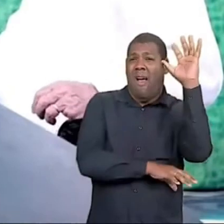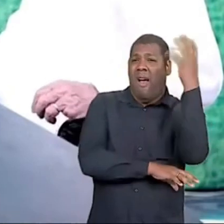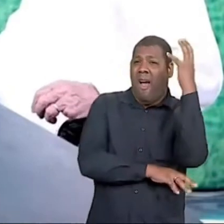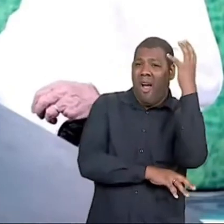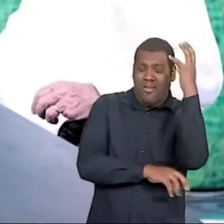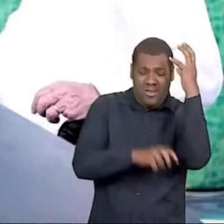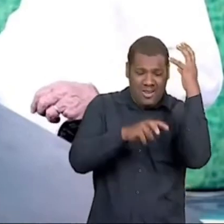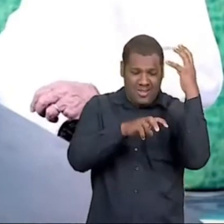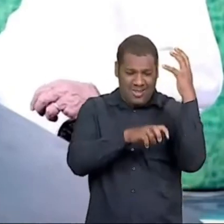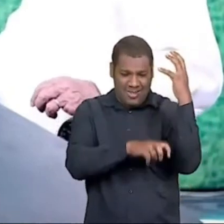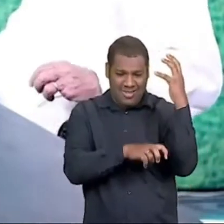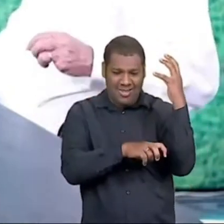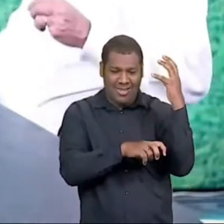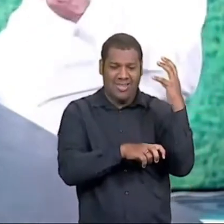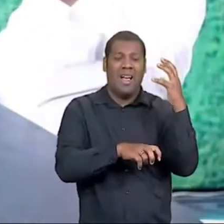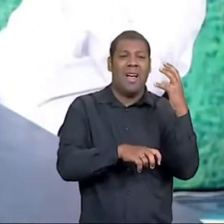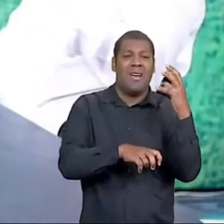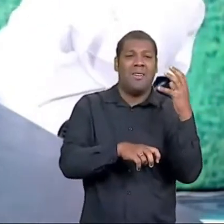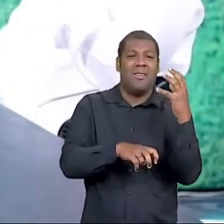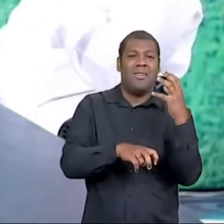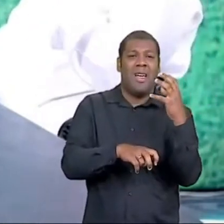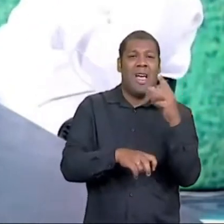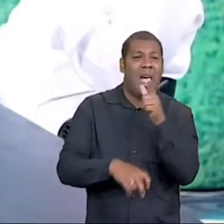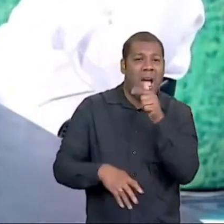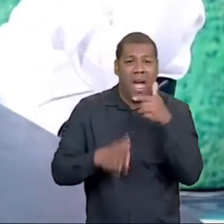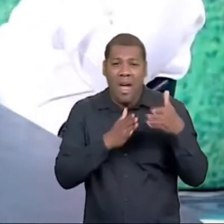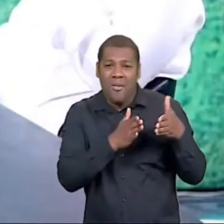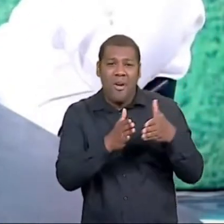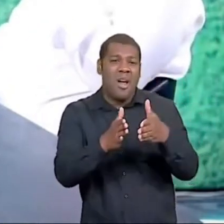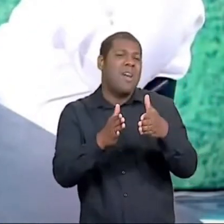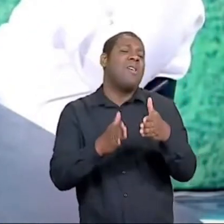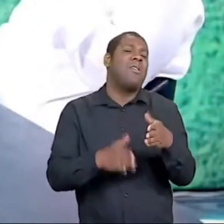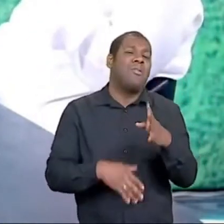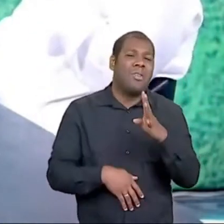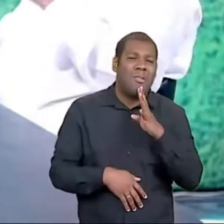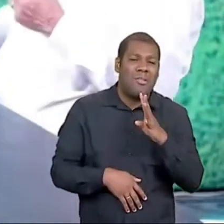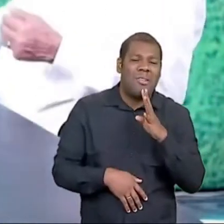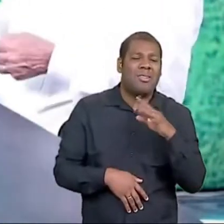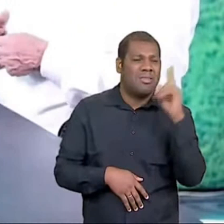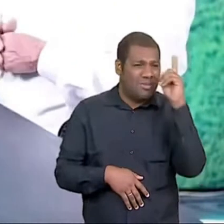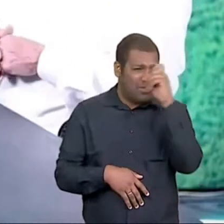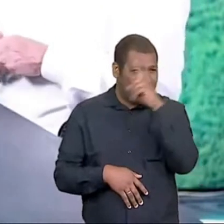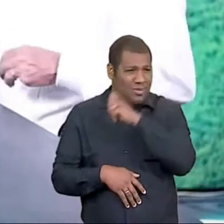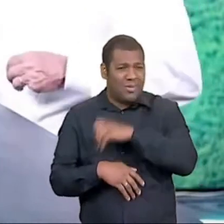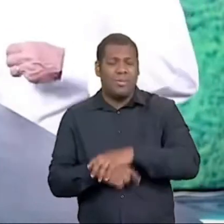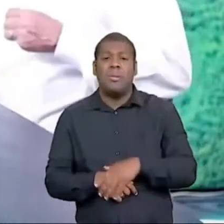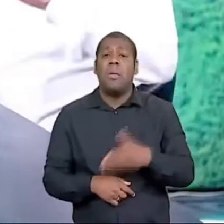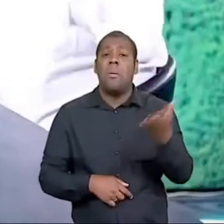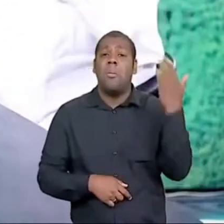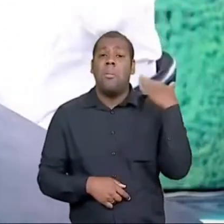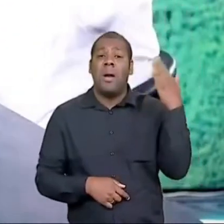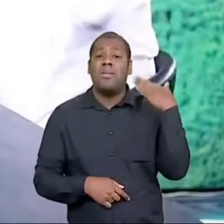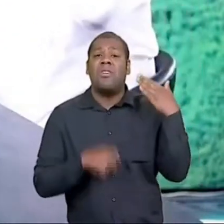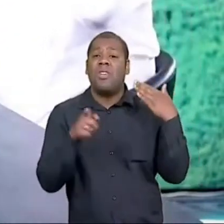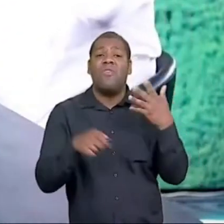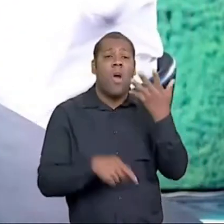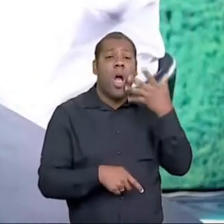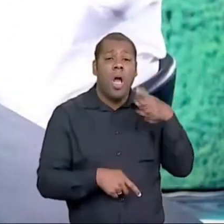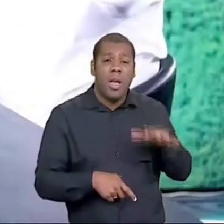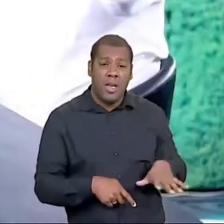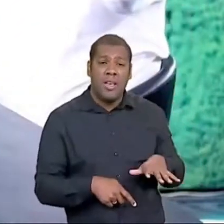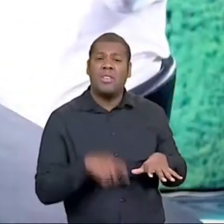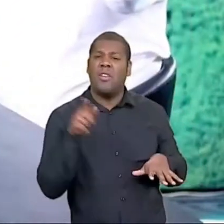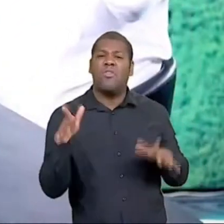enfim. Foi muito diferente para o senhor, quando o senhor era pequeno, o que era natureza? O que natureza entrou na sua vida? Não era